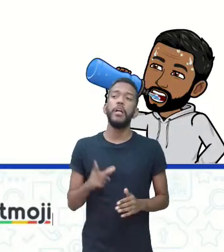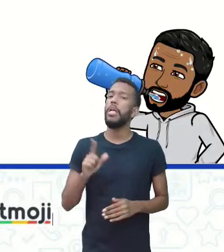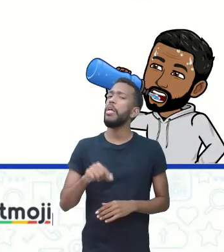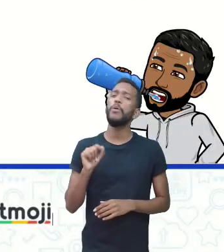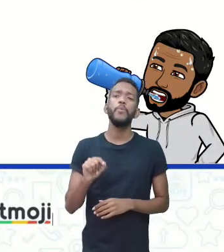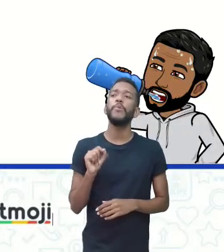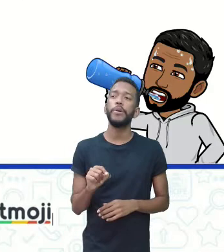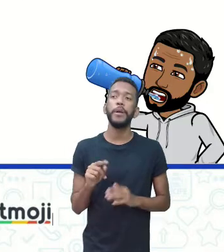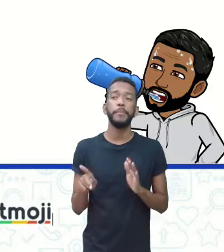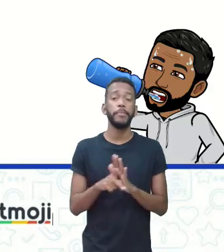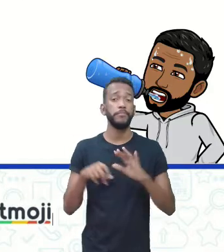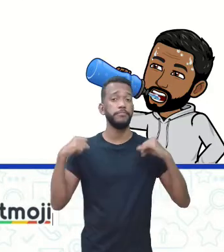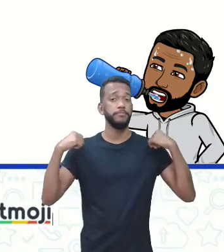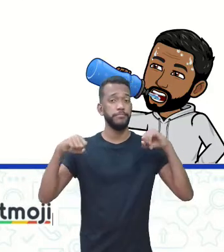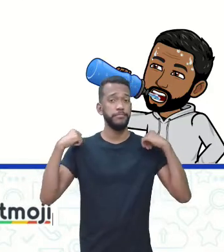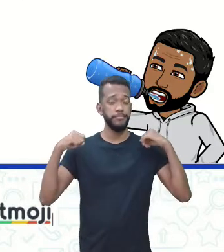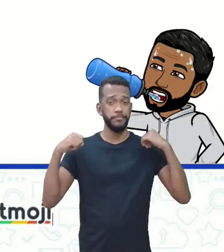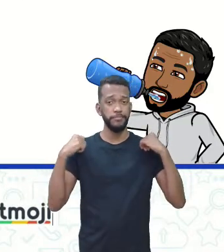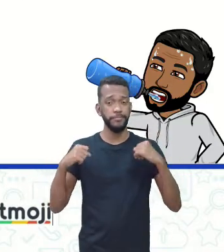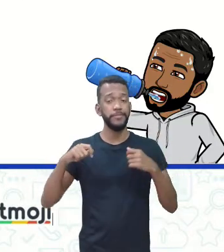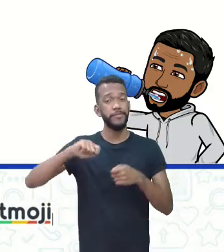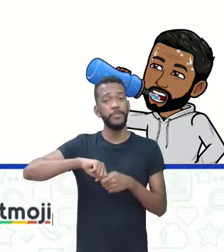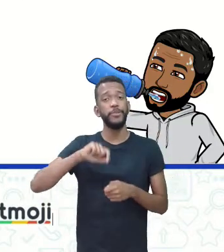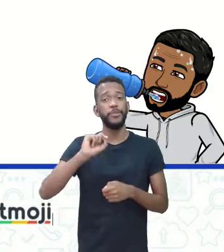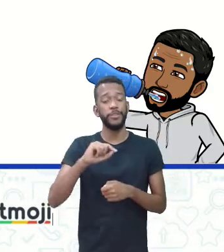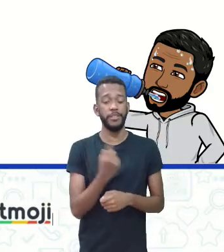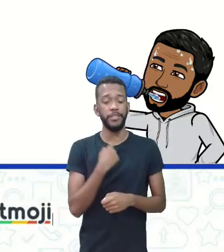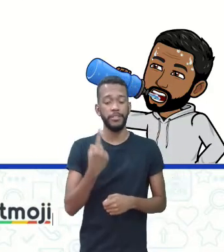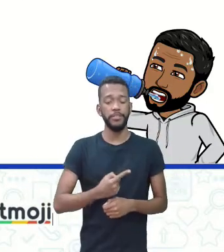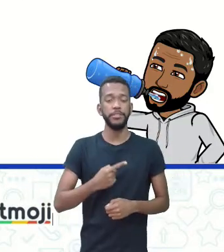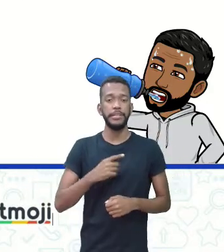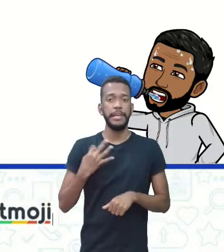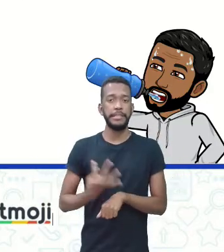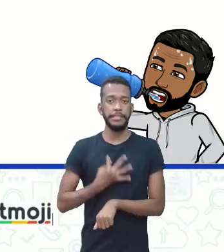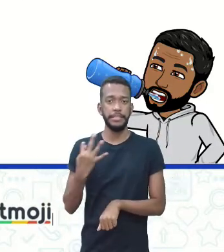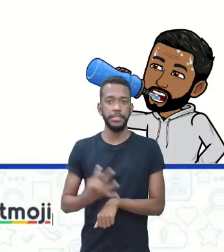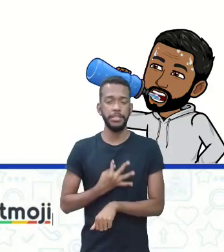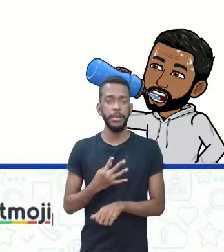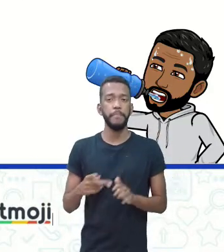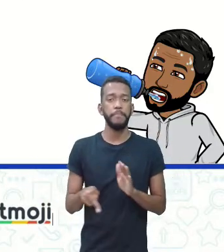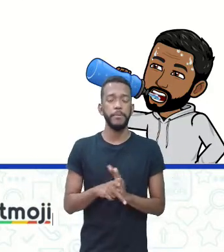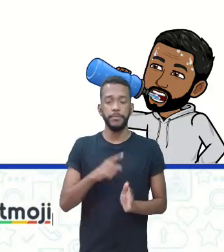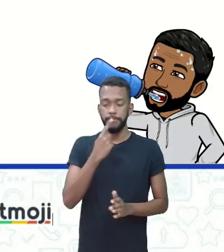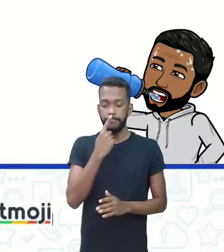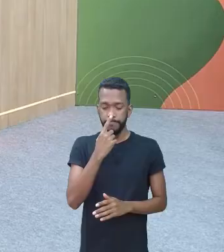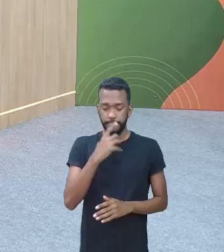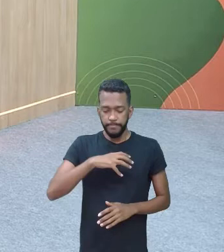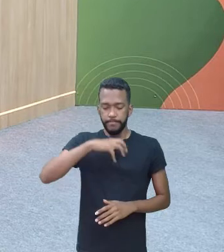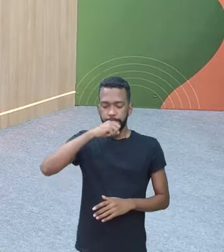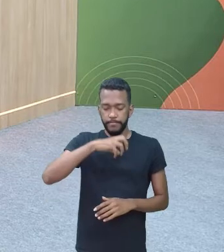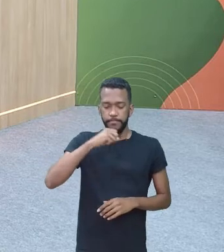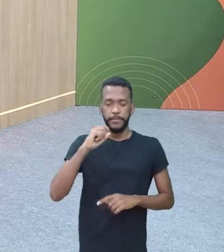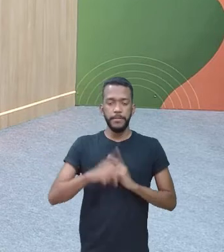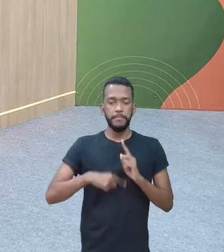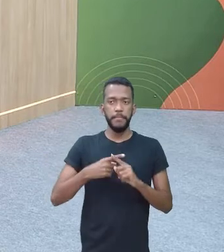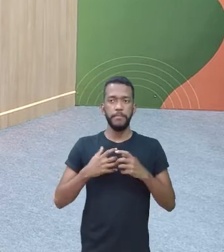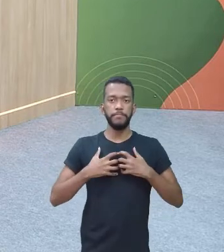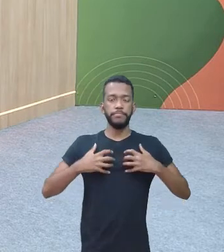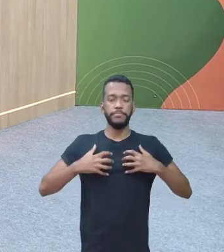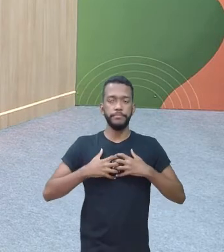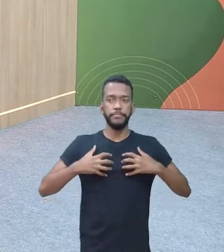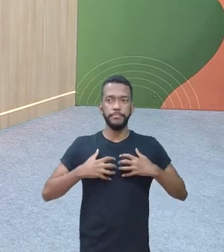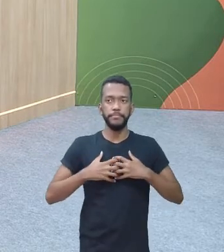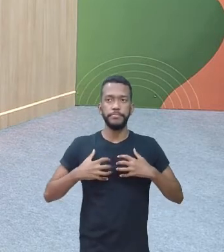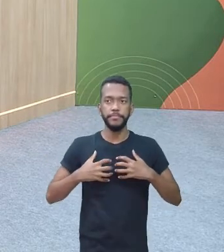que exercícios que fazem com que a gente melhore a nossa resistência de respiração e também do coração. Ou seja,